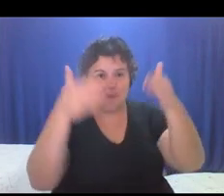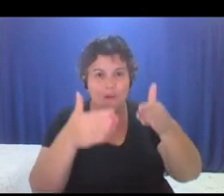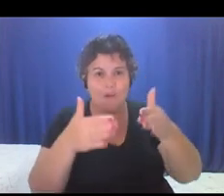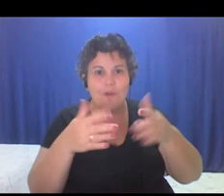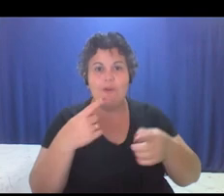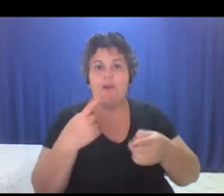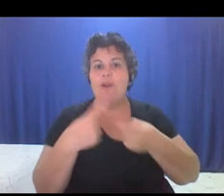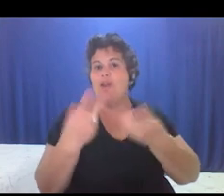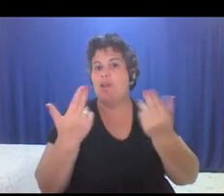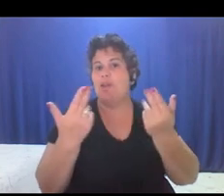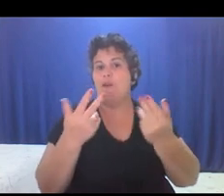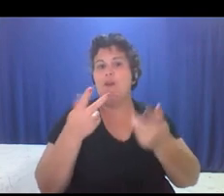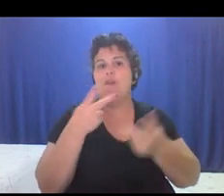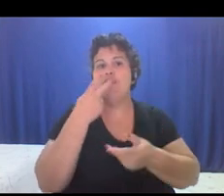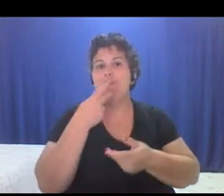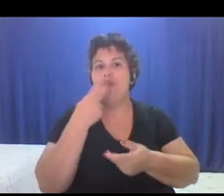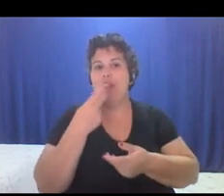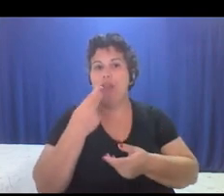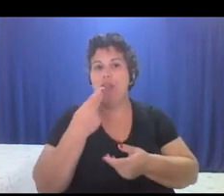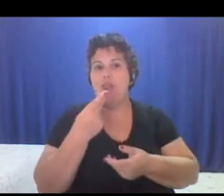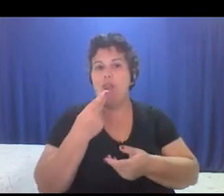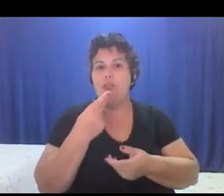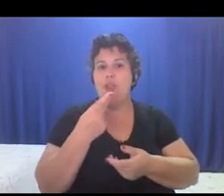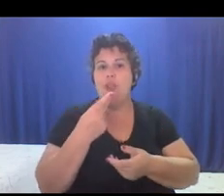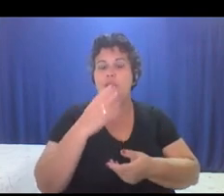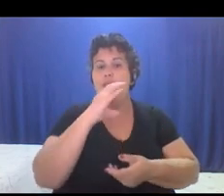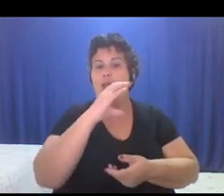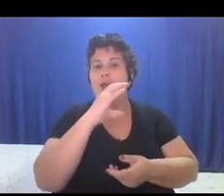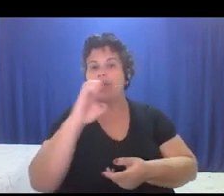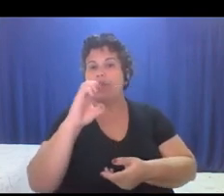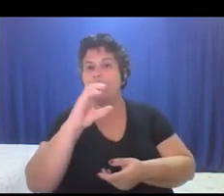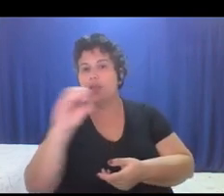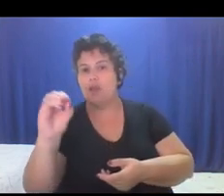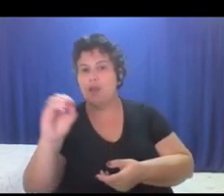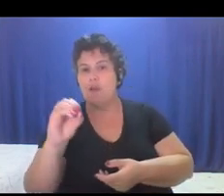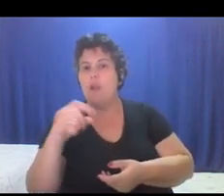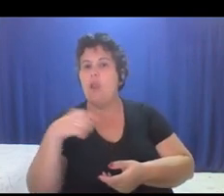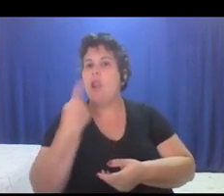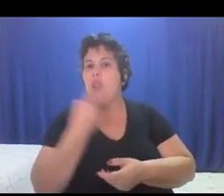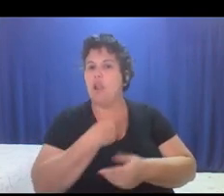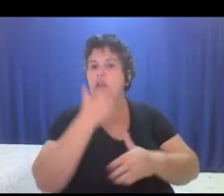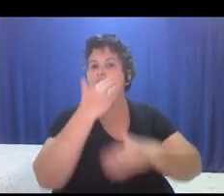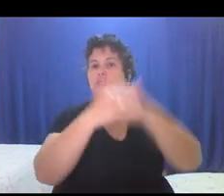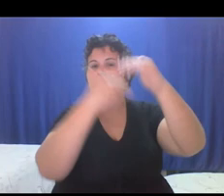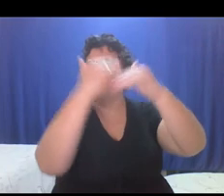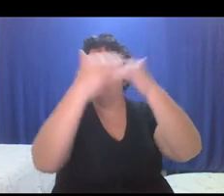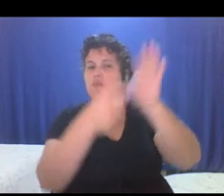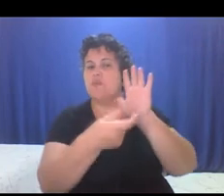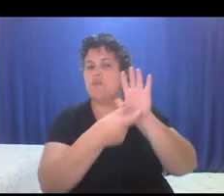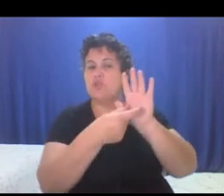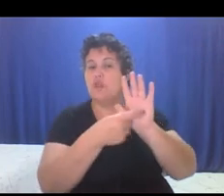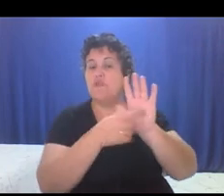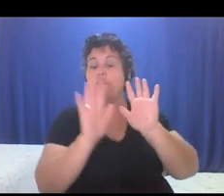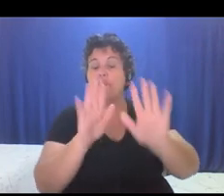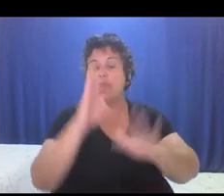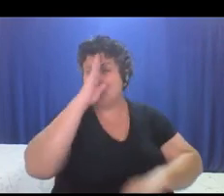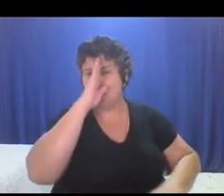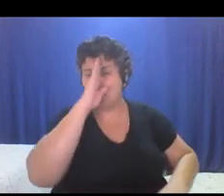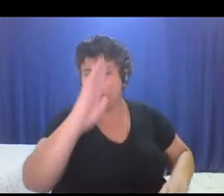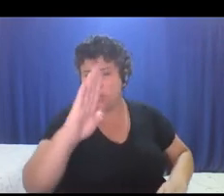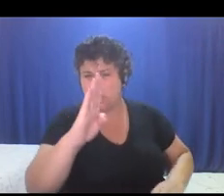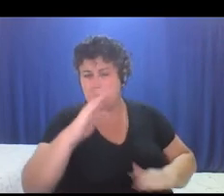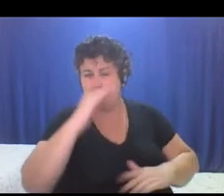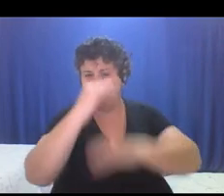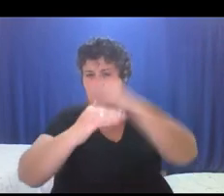de desenvolver software, a gente desenvolve pessoas. Então, isso que a gente quer, que essas pessoas se desenvolvam, que elas cresçam e que